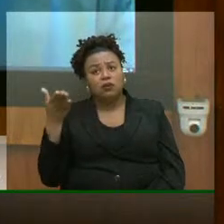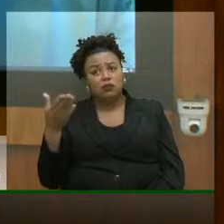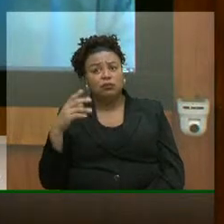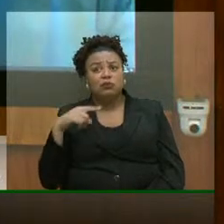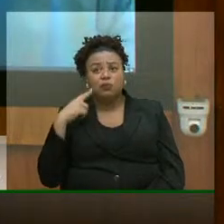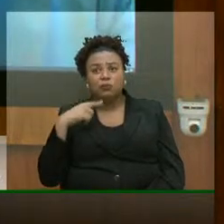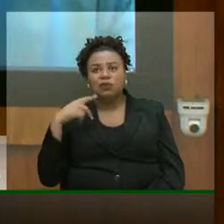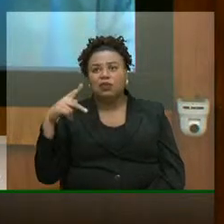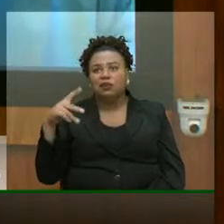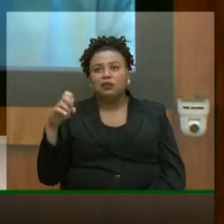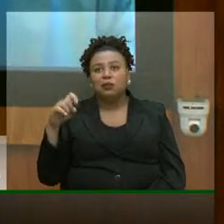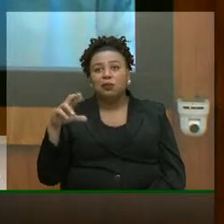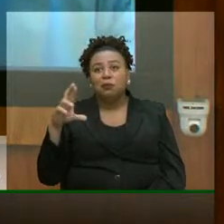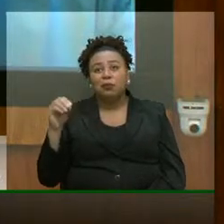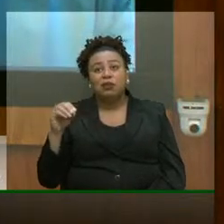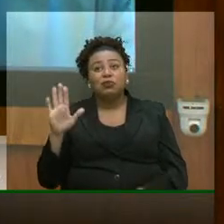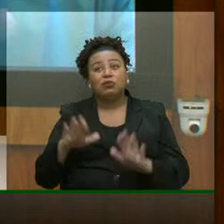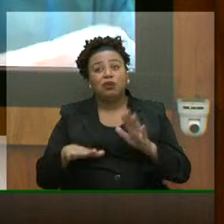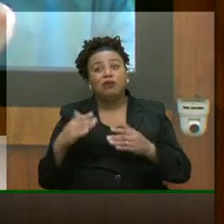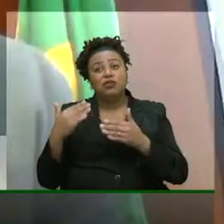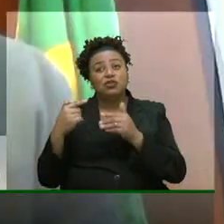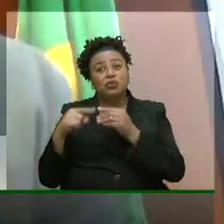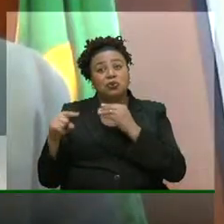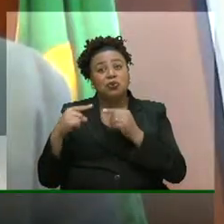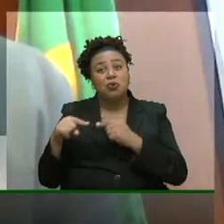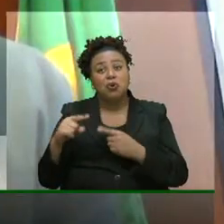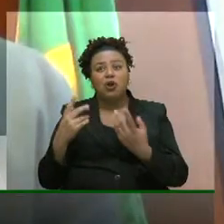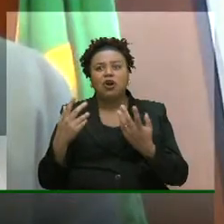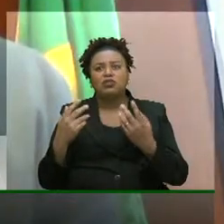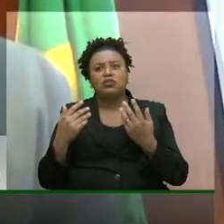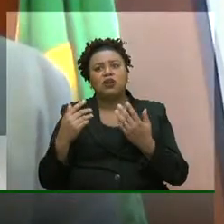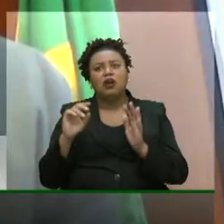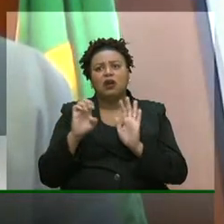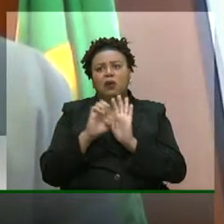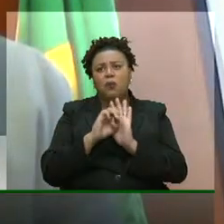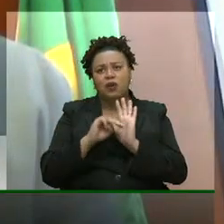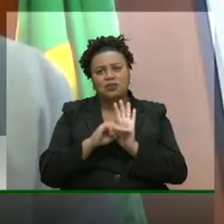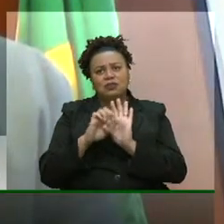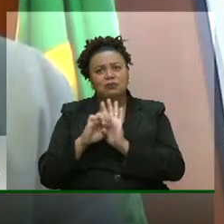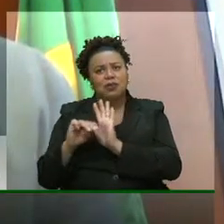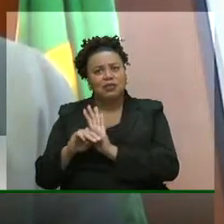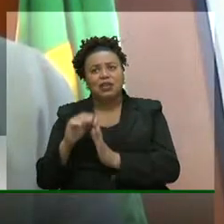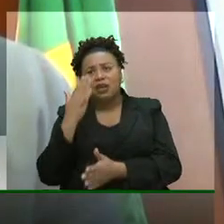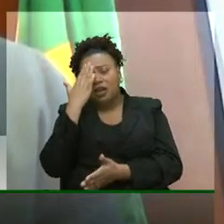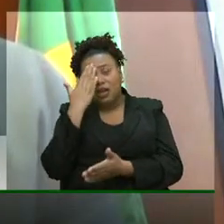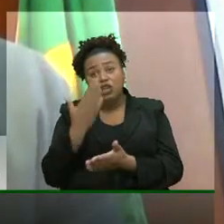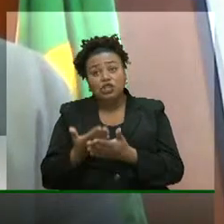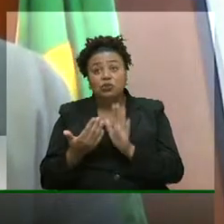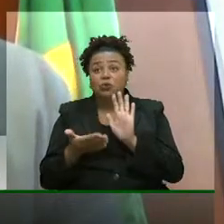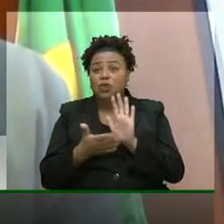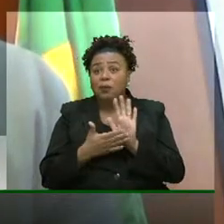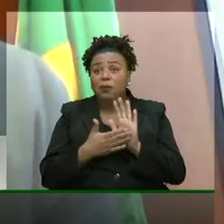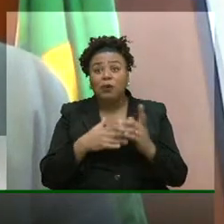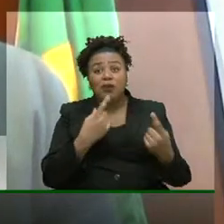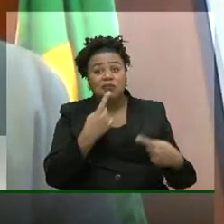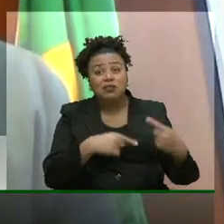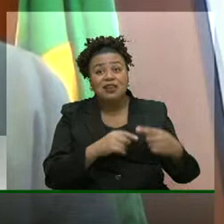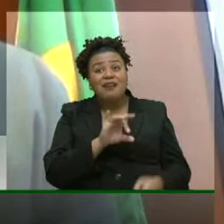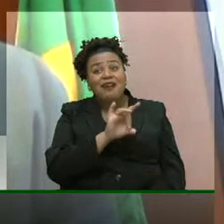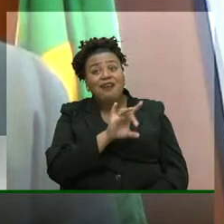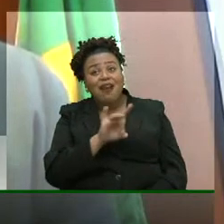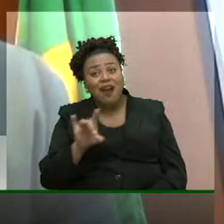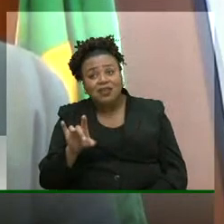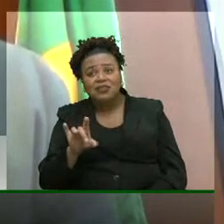mais que possa vir a ter divergências em relação ao mérito das emendas, acredito que a proposição e discussão de emendas